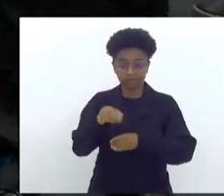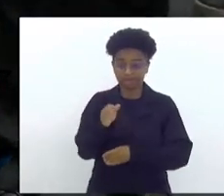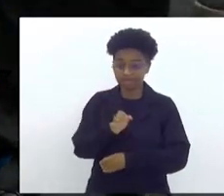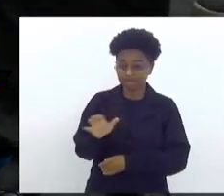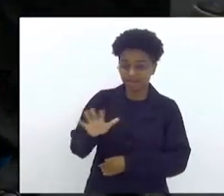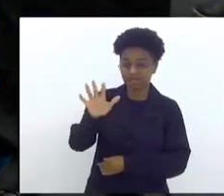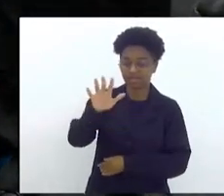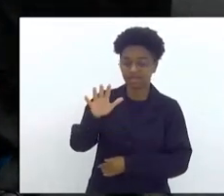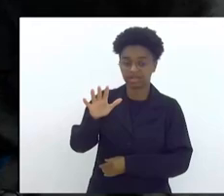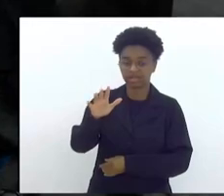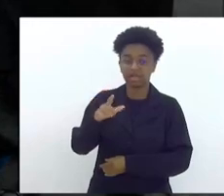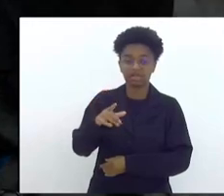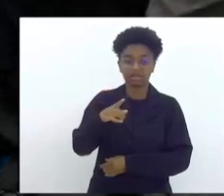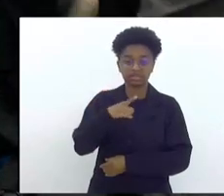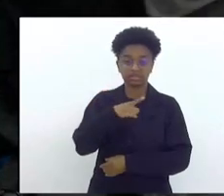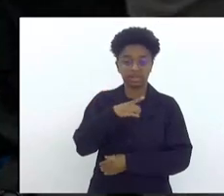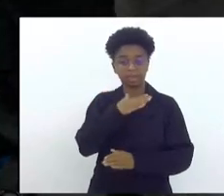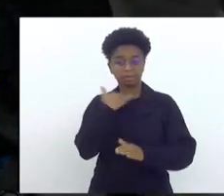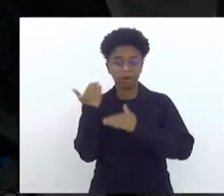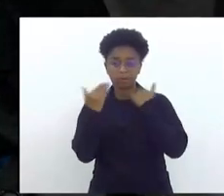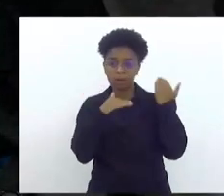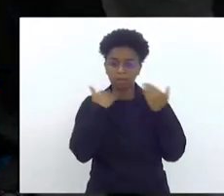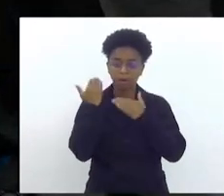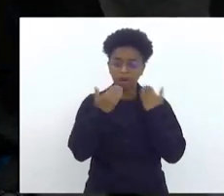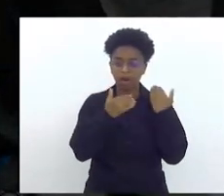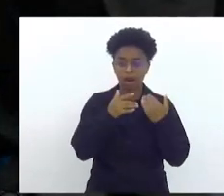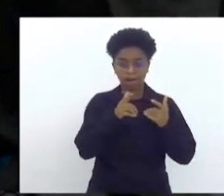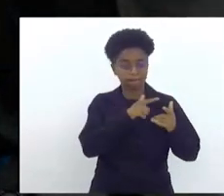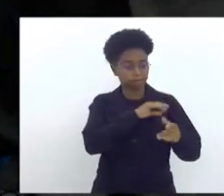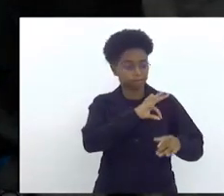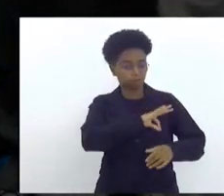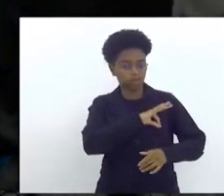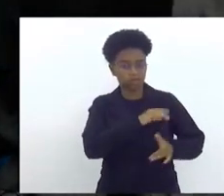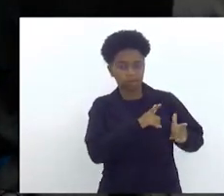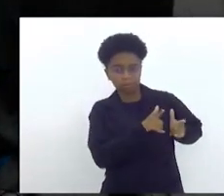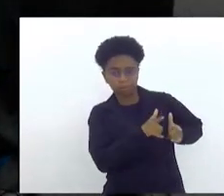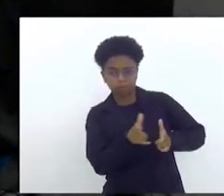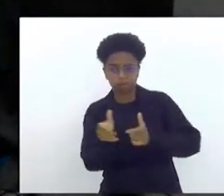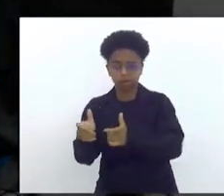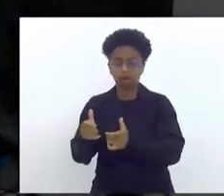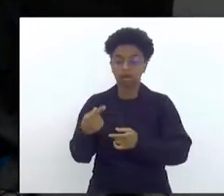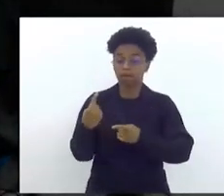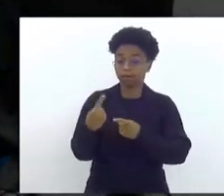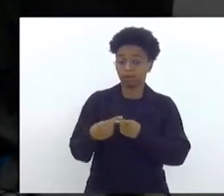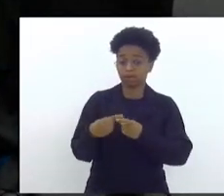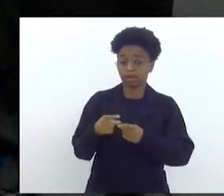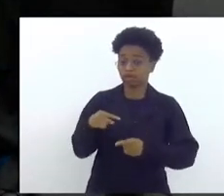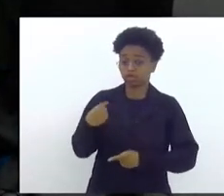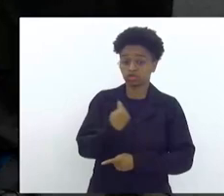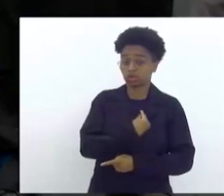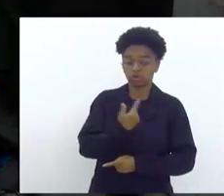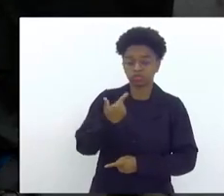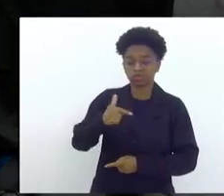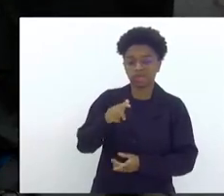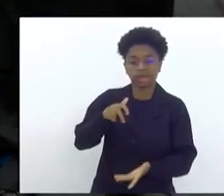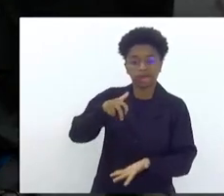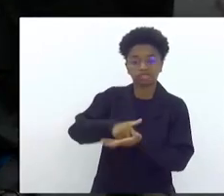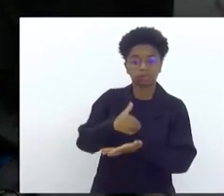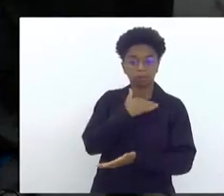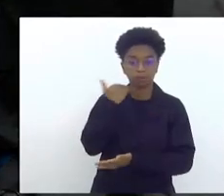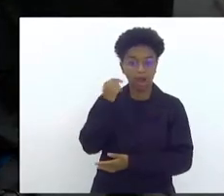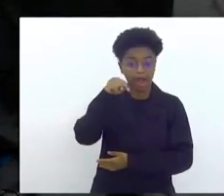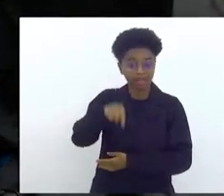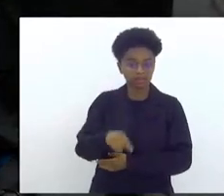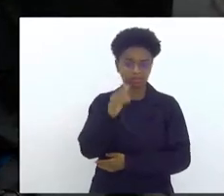a pena de morte seja aplicada pelo braço armado do Estado afinal de contas não temos pena de morte no Brasil